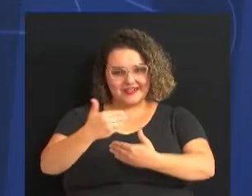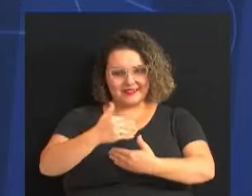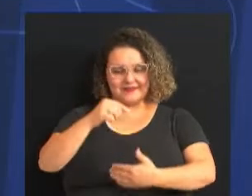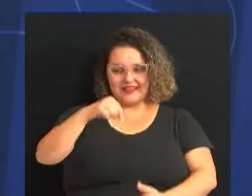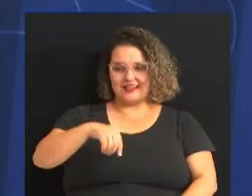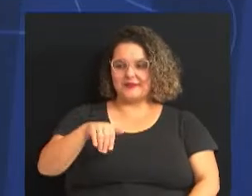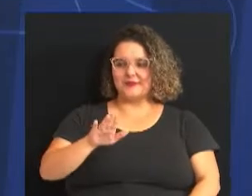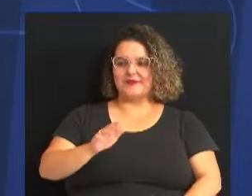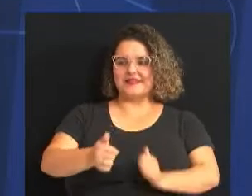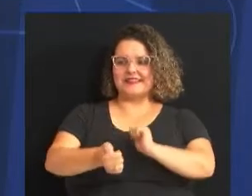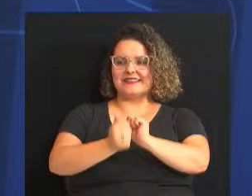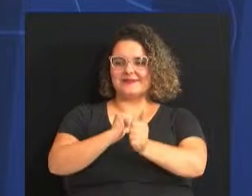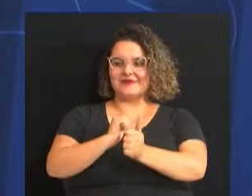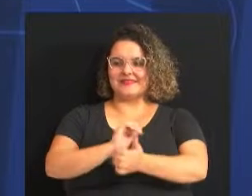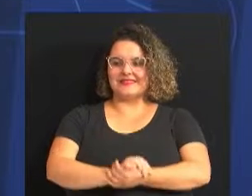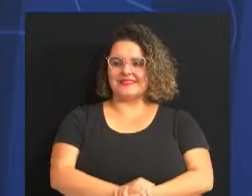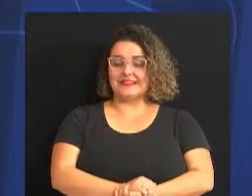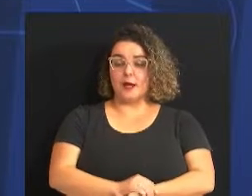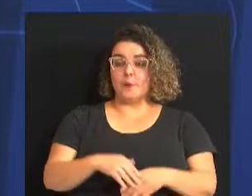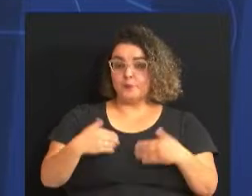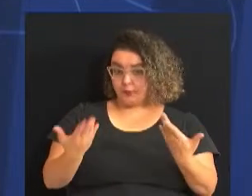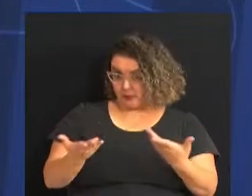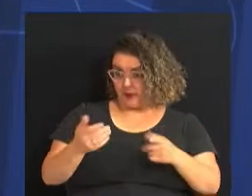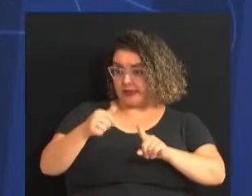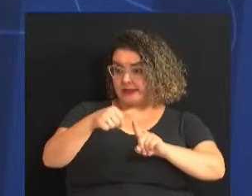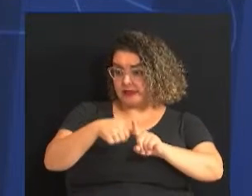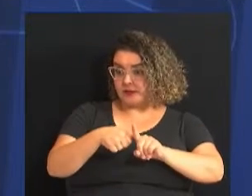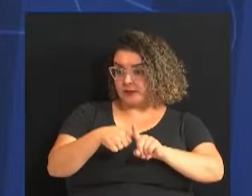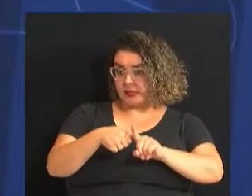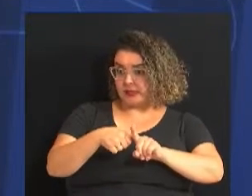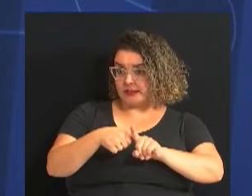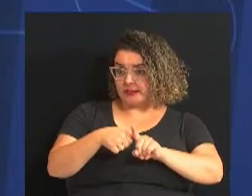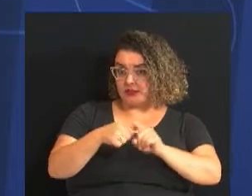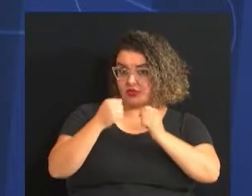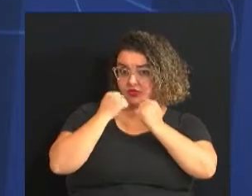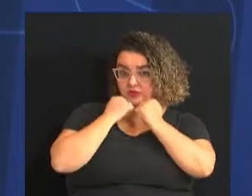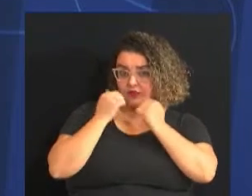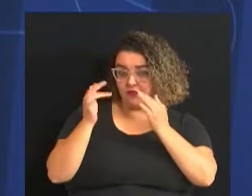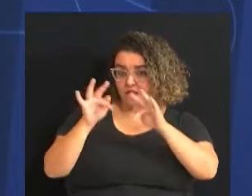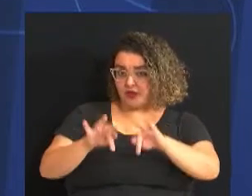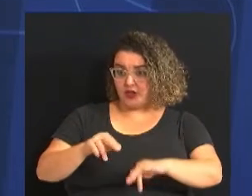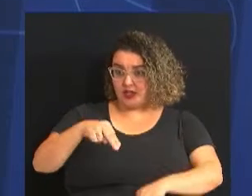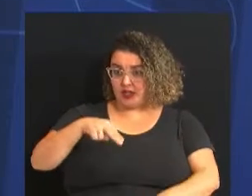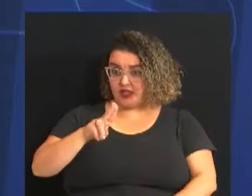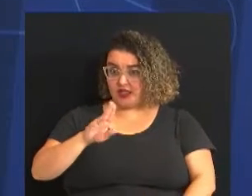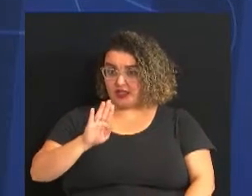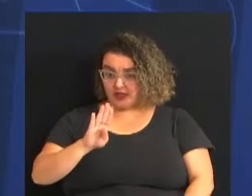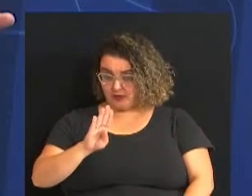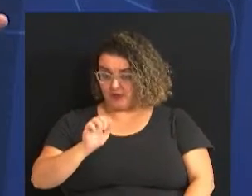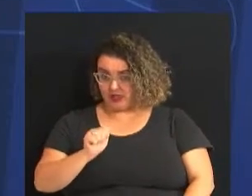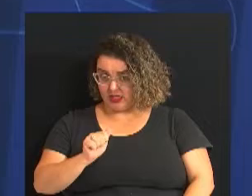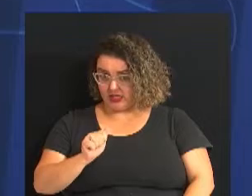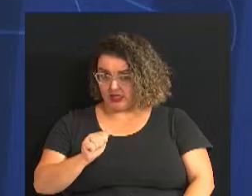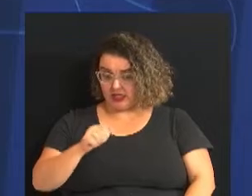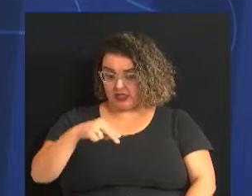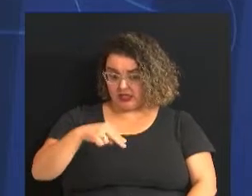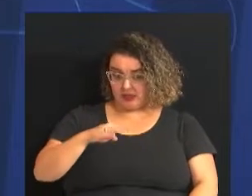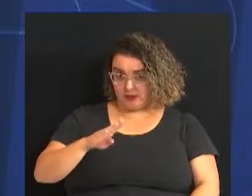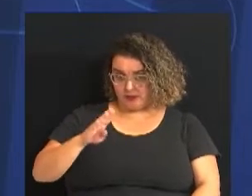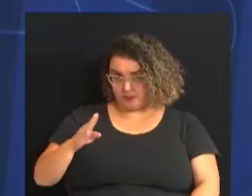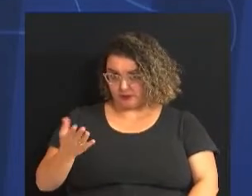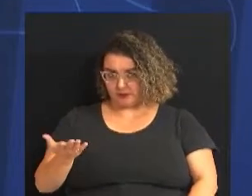Mais Esportes. E neste mês de julho, após fim da NBA, do NBB, é um mês mais tranquilo